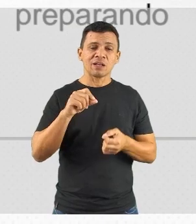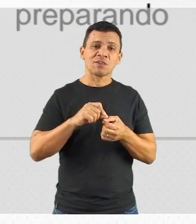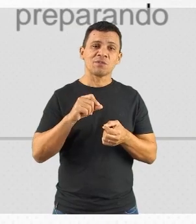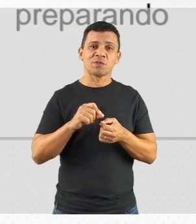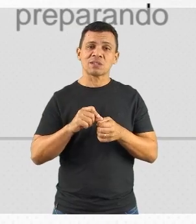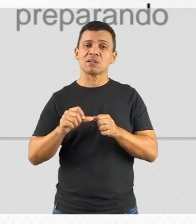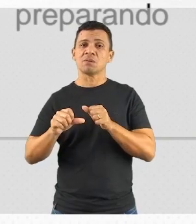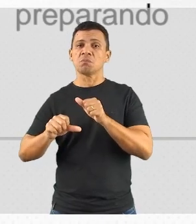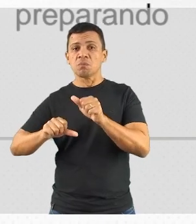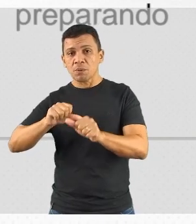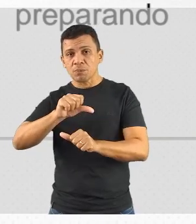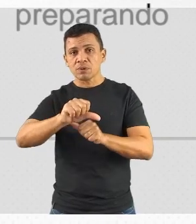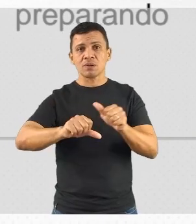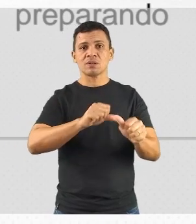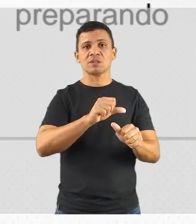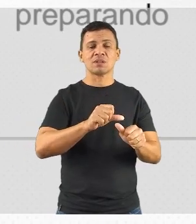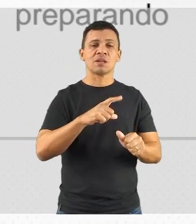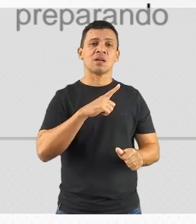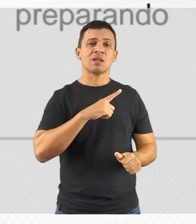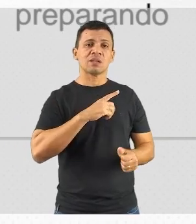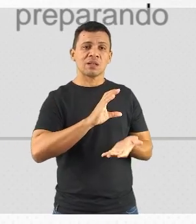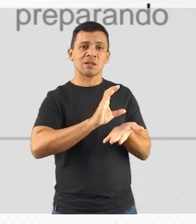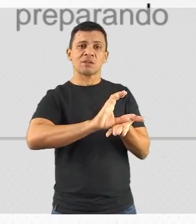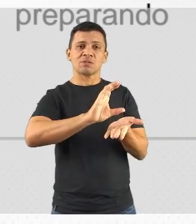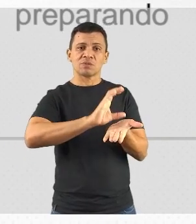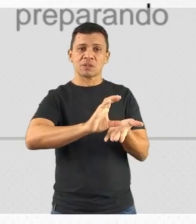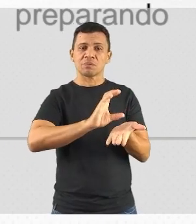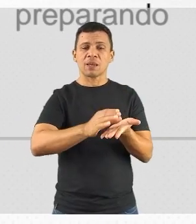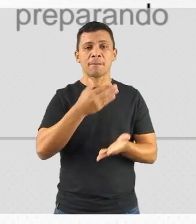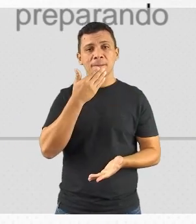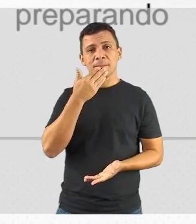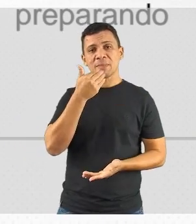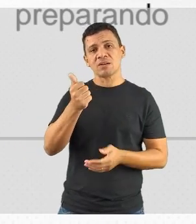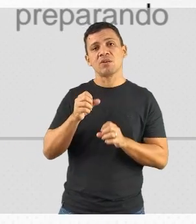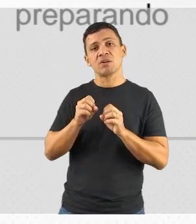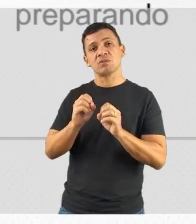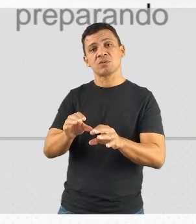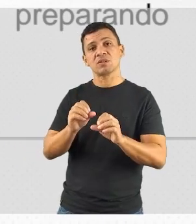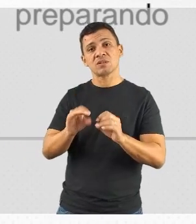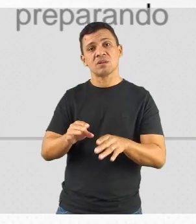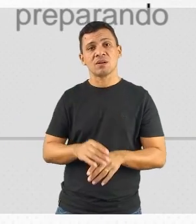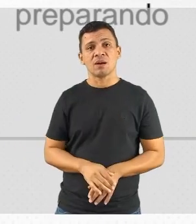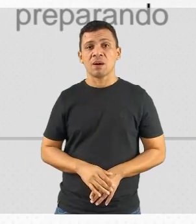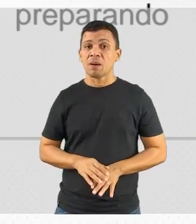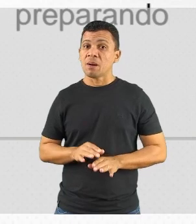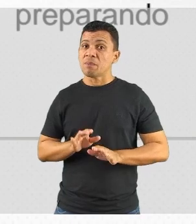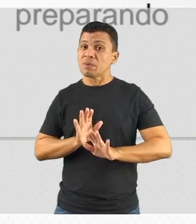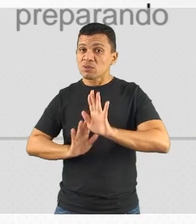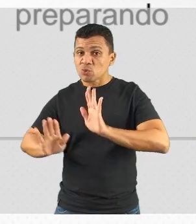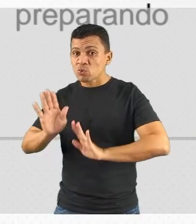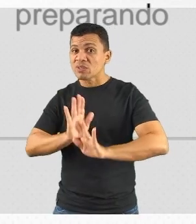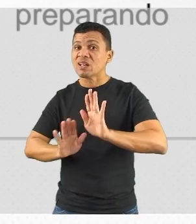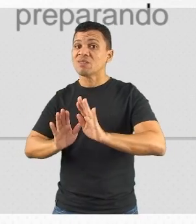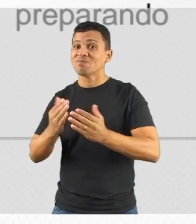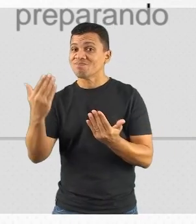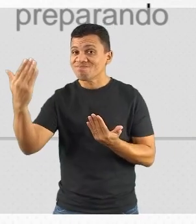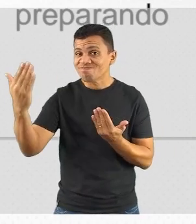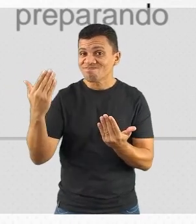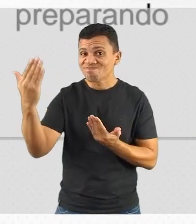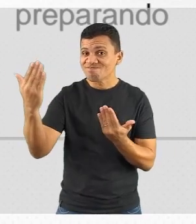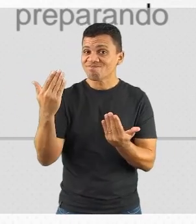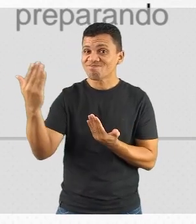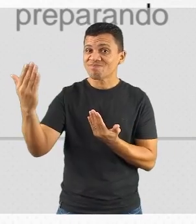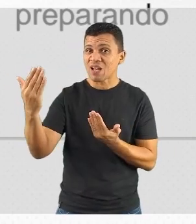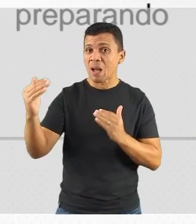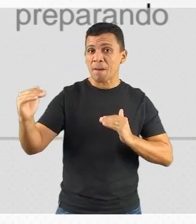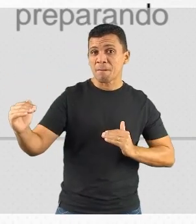moldagem, falar de investimentos, melhorar o investimento na educação, mas ter cuidado em fazer essa relação, porque a gente não está no